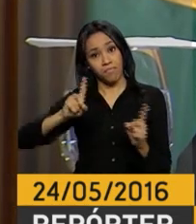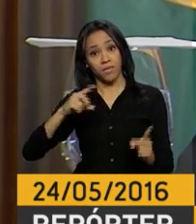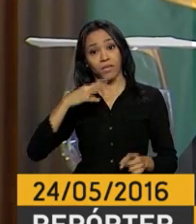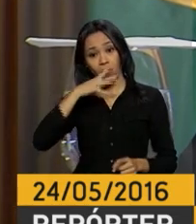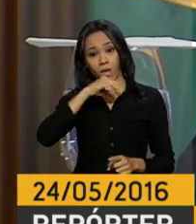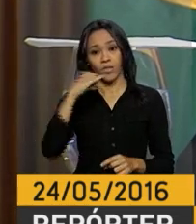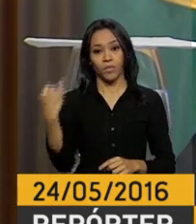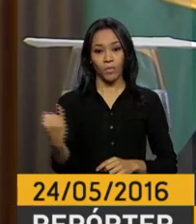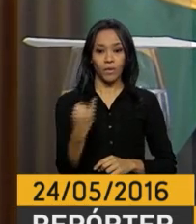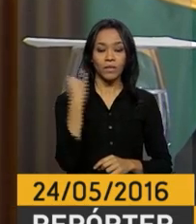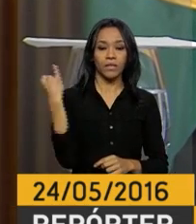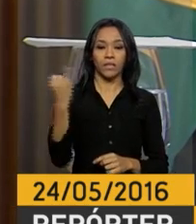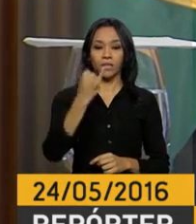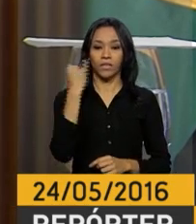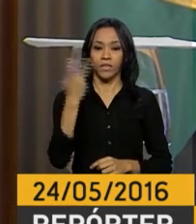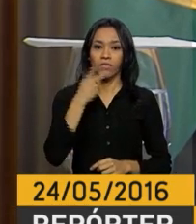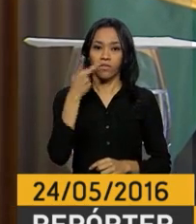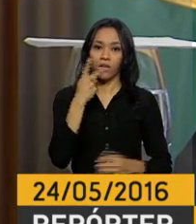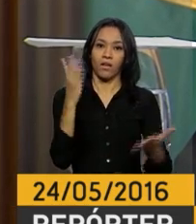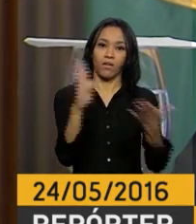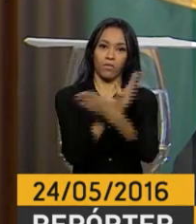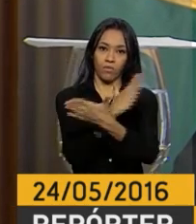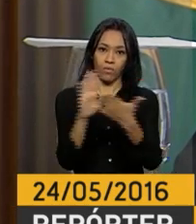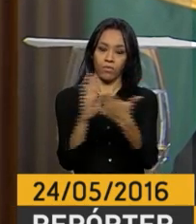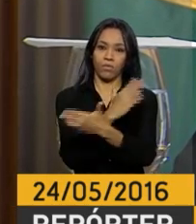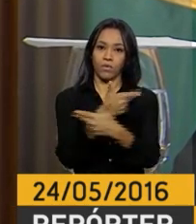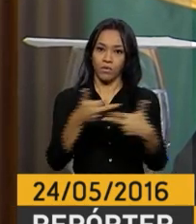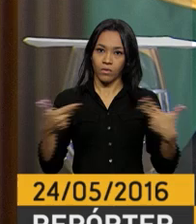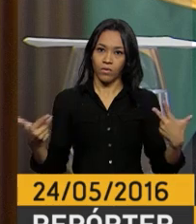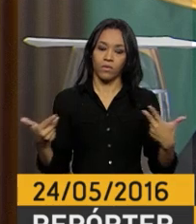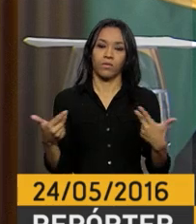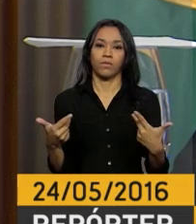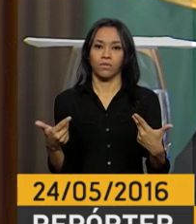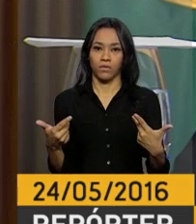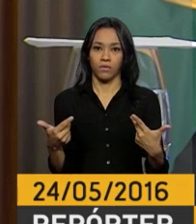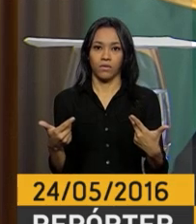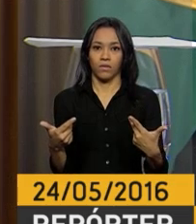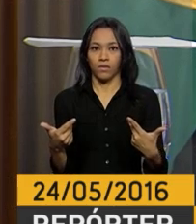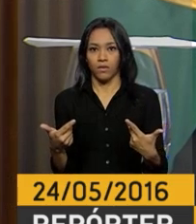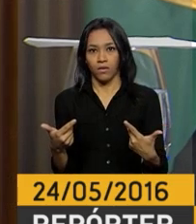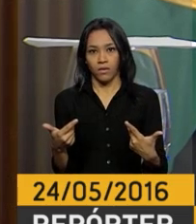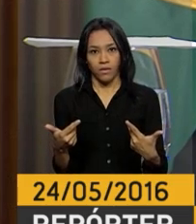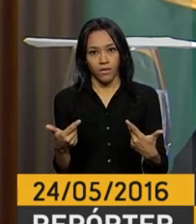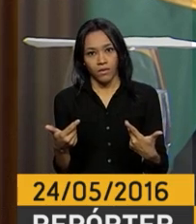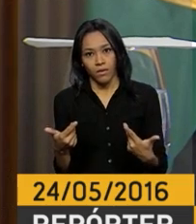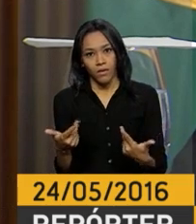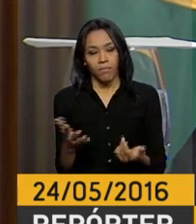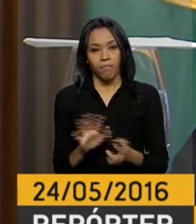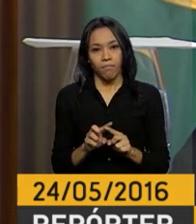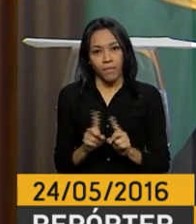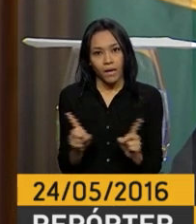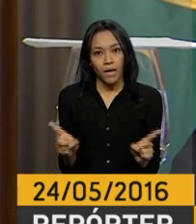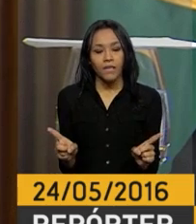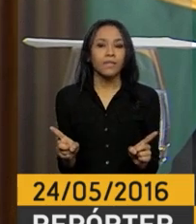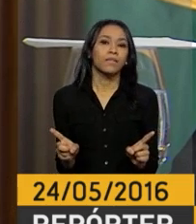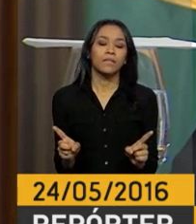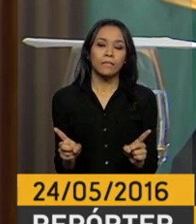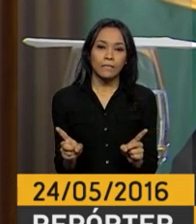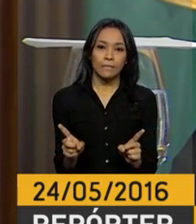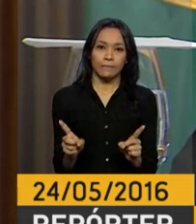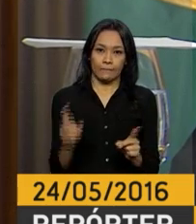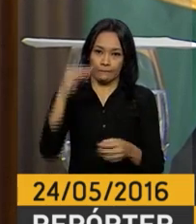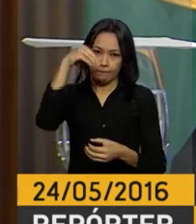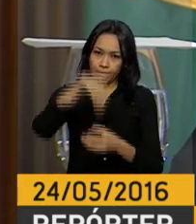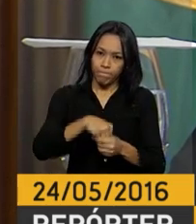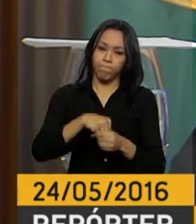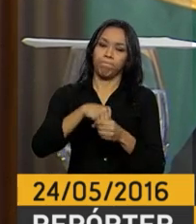sabe, dizer umas coisas que podem ganhar ou não contestação, não importa, mas a presidência da